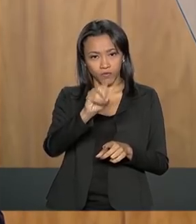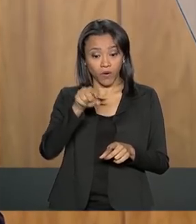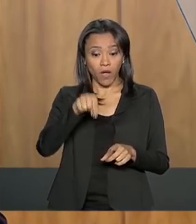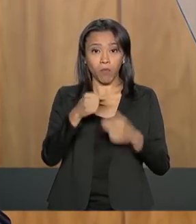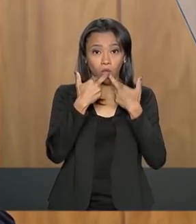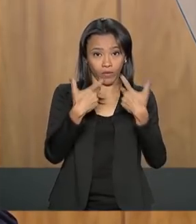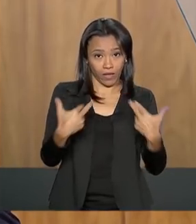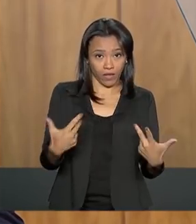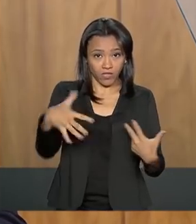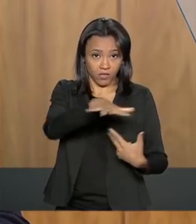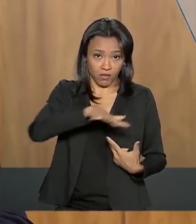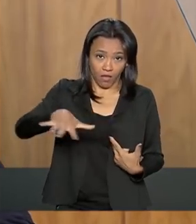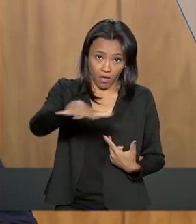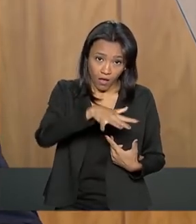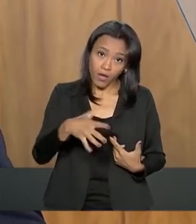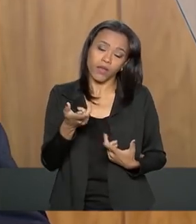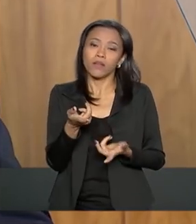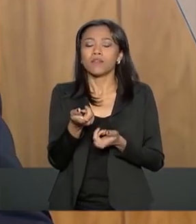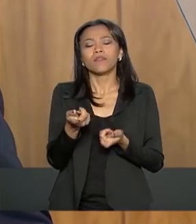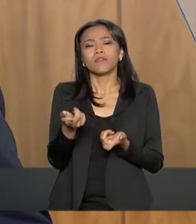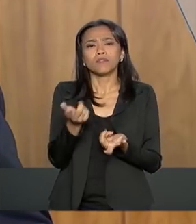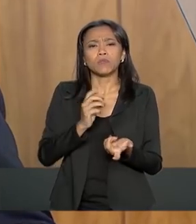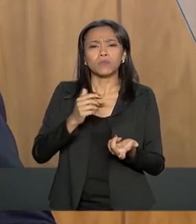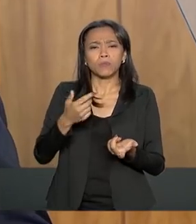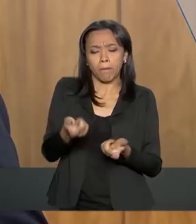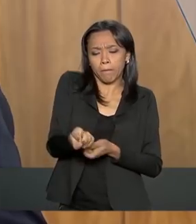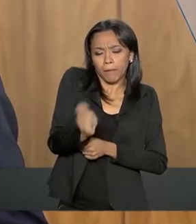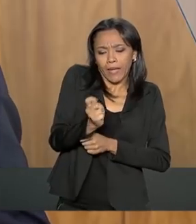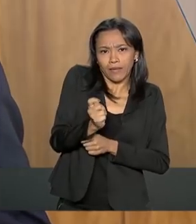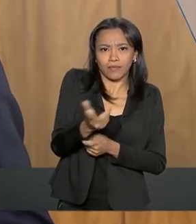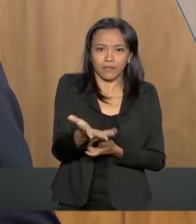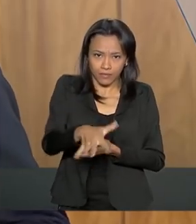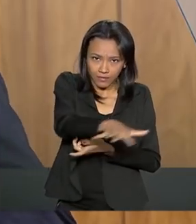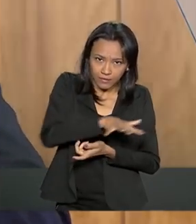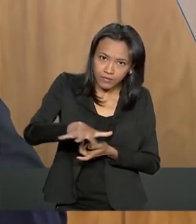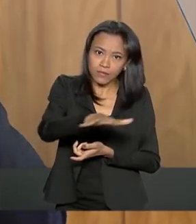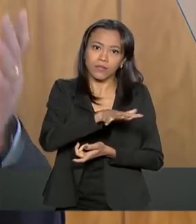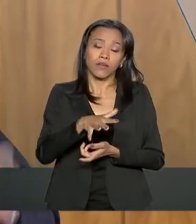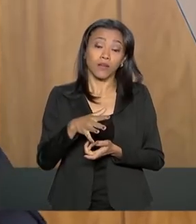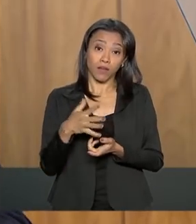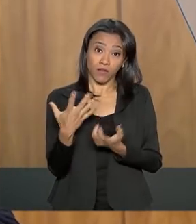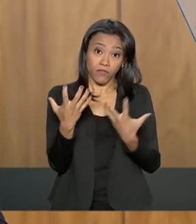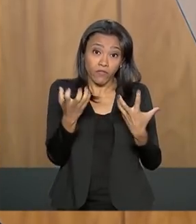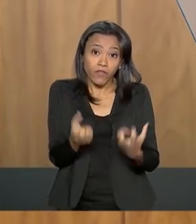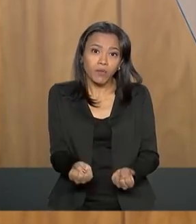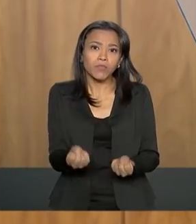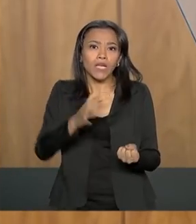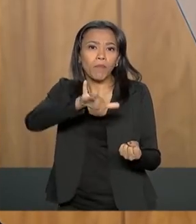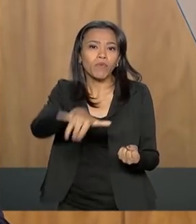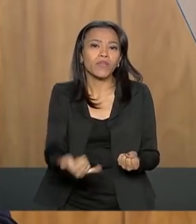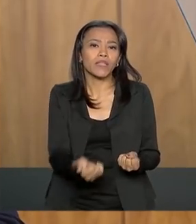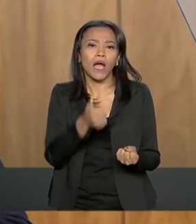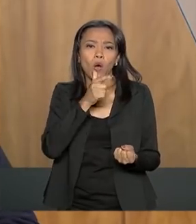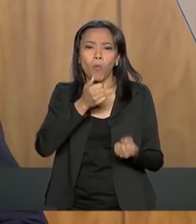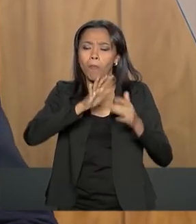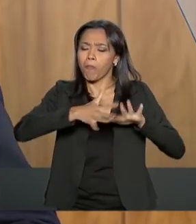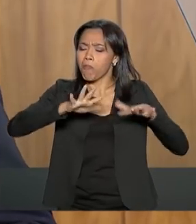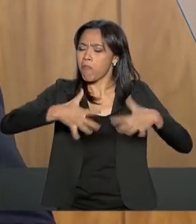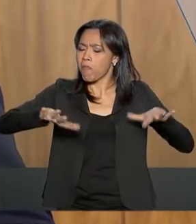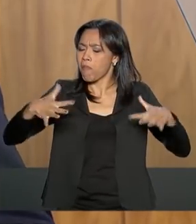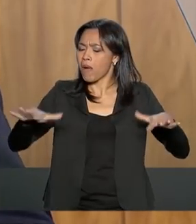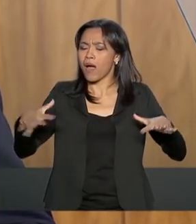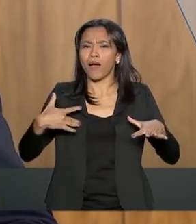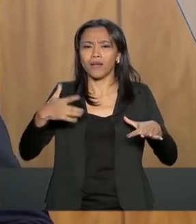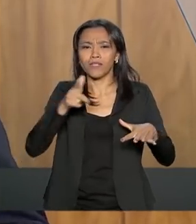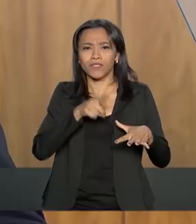da Pesca, Jorge Seif, da possibilidade de também aproveitarmos esse mar de água doce